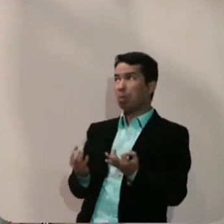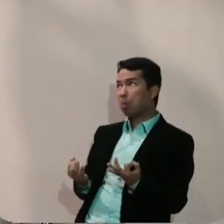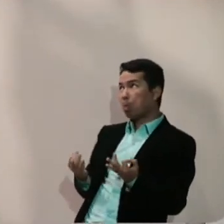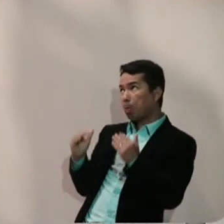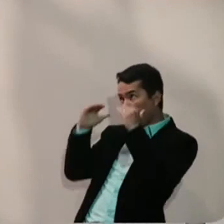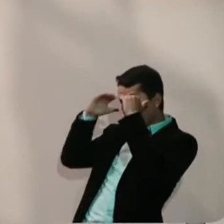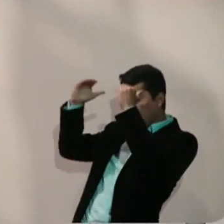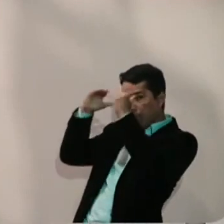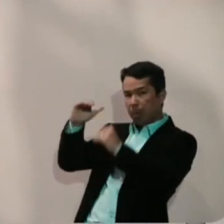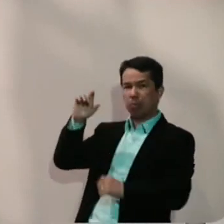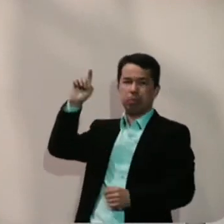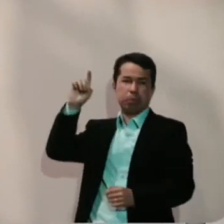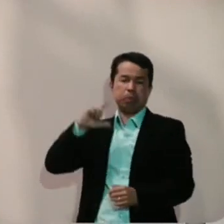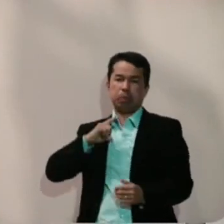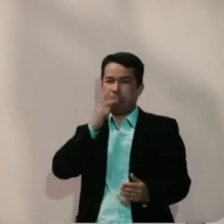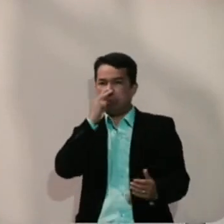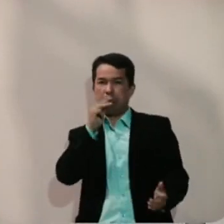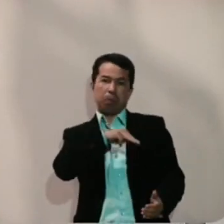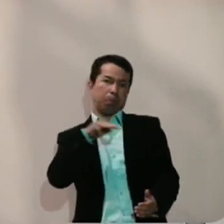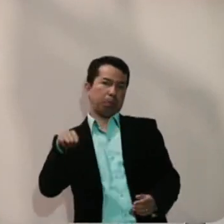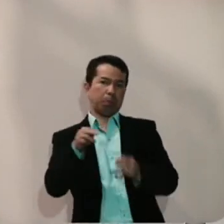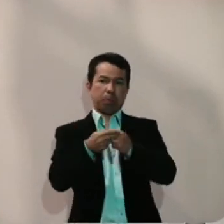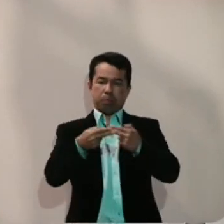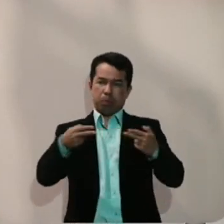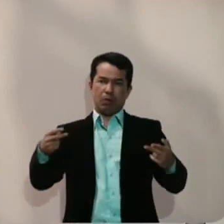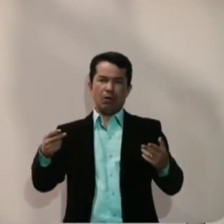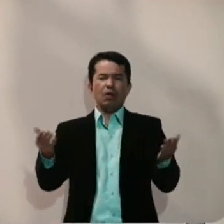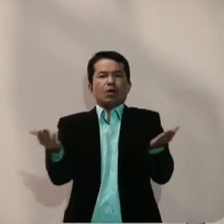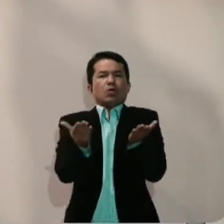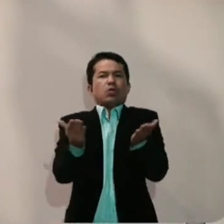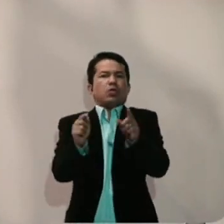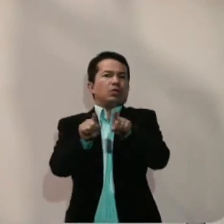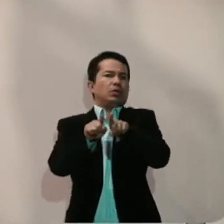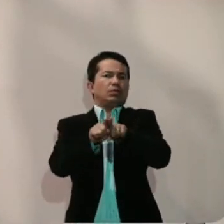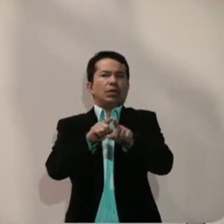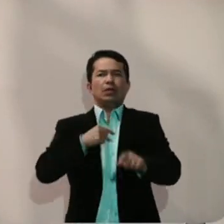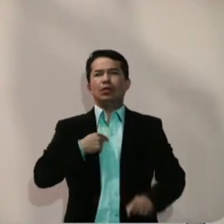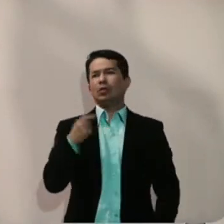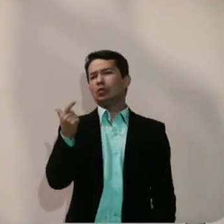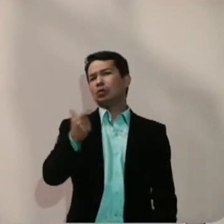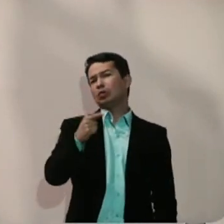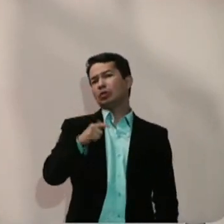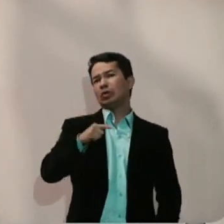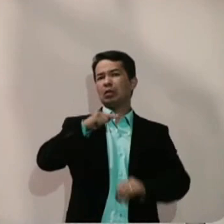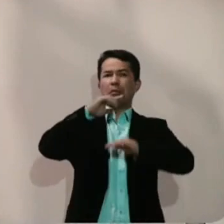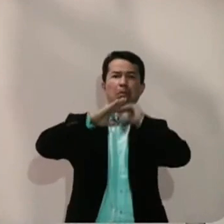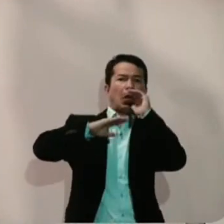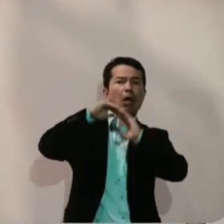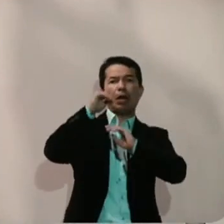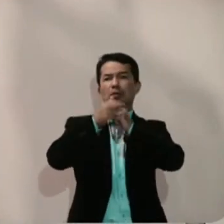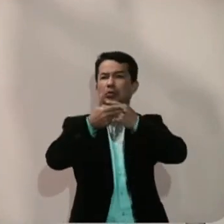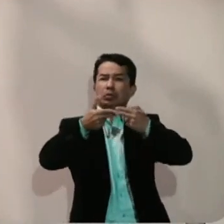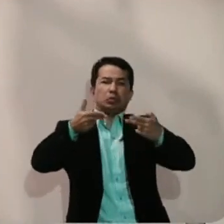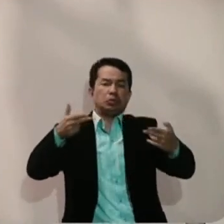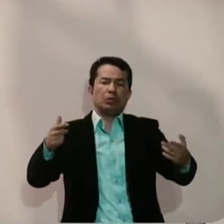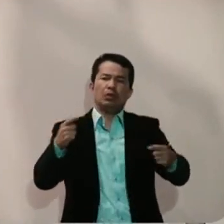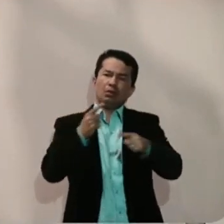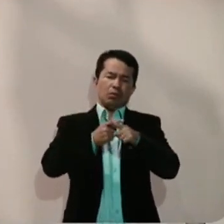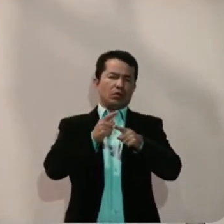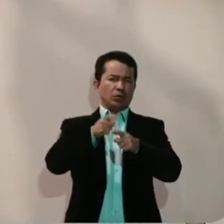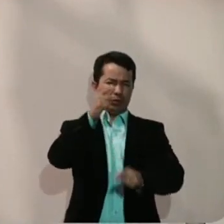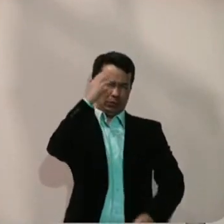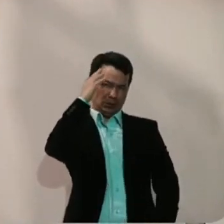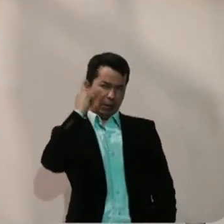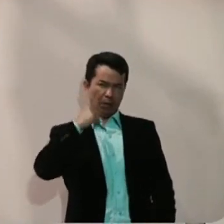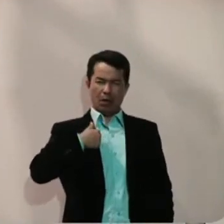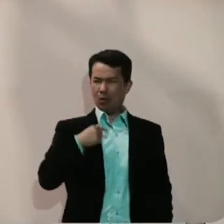ninguém. Nem tenho competência, capacidade e nem esse é o meu papel. Sabe por